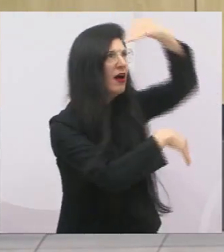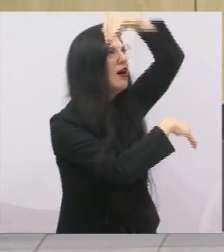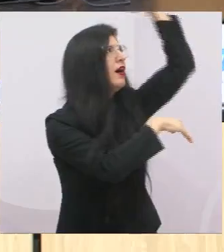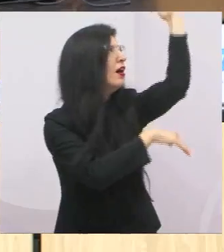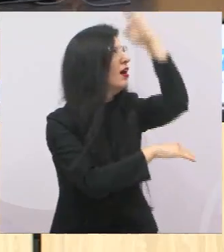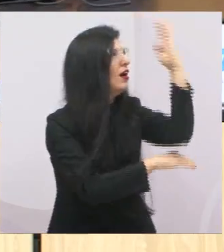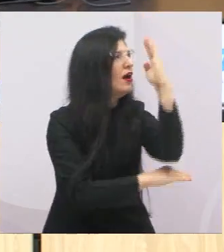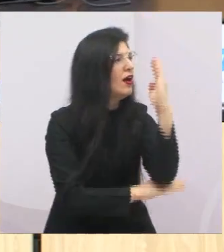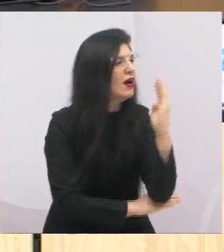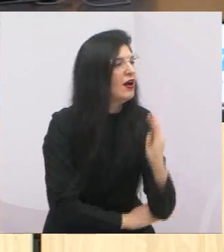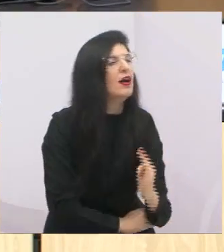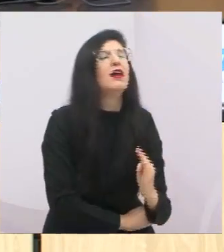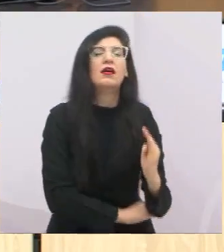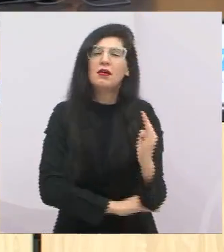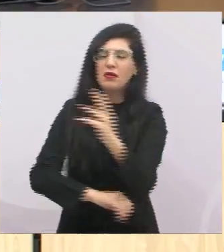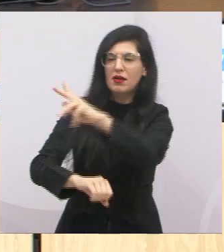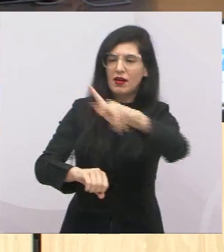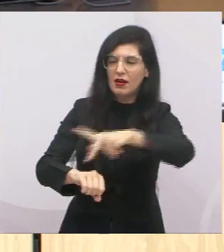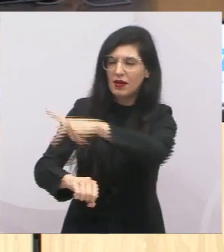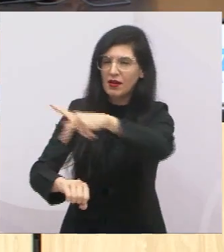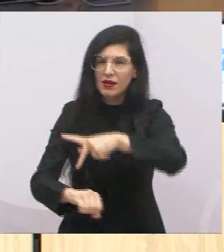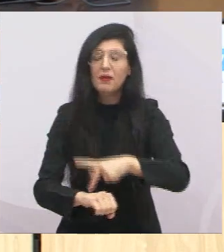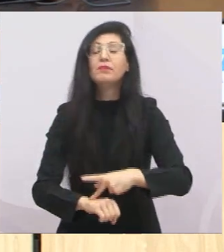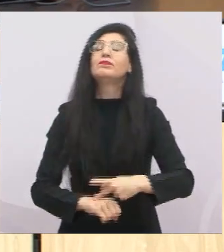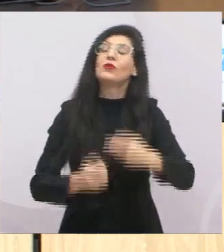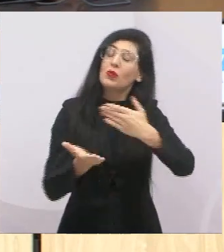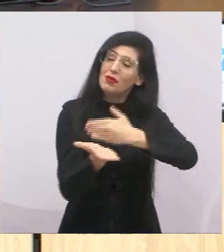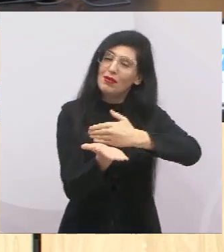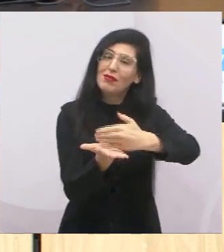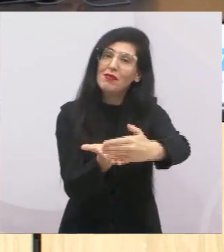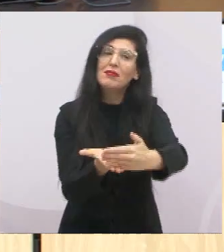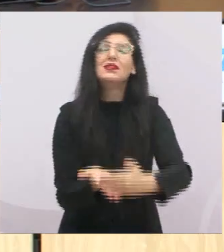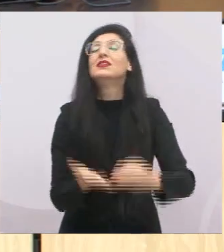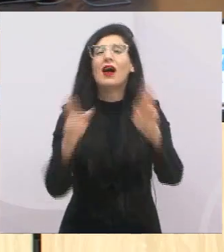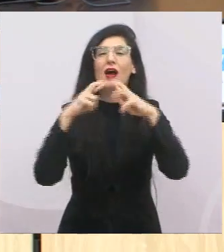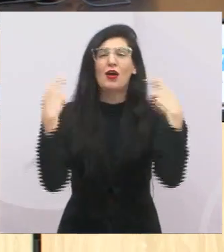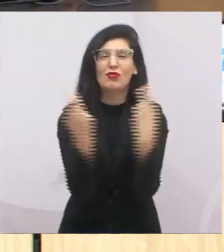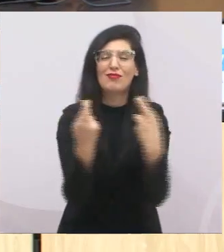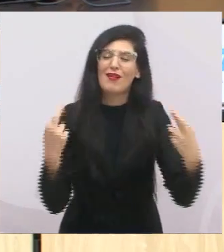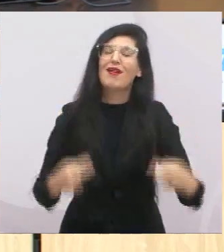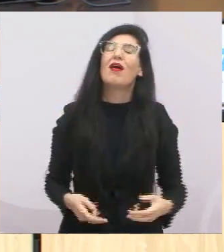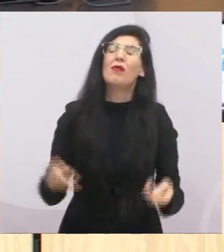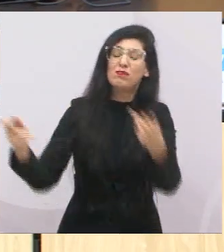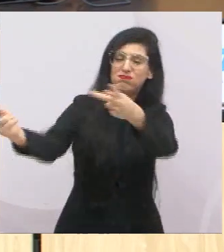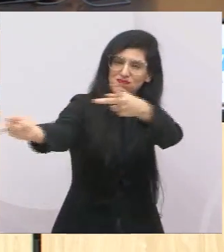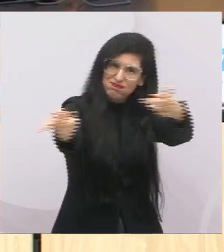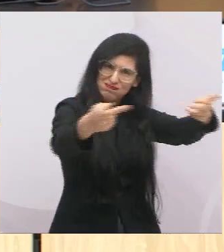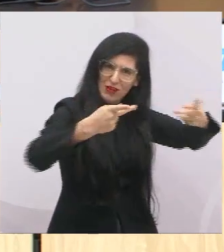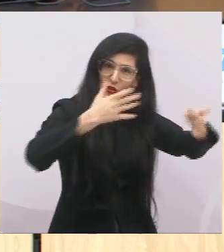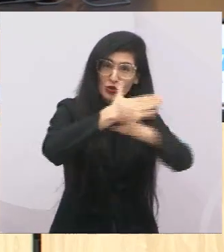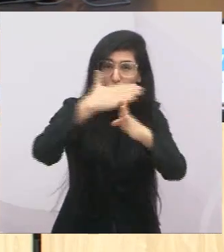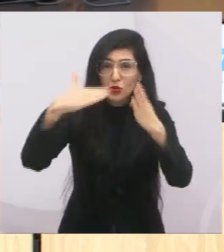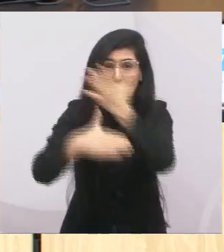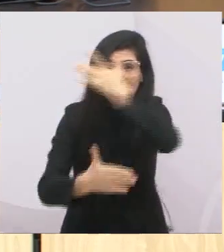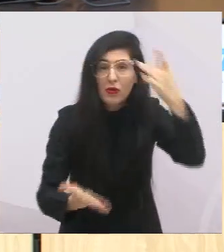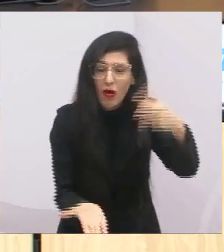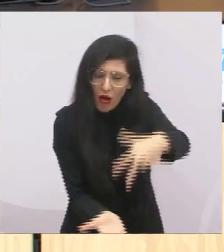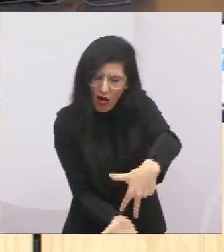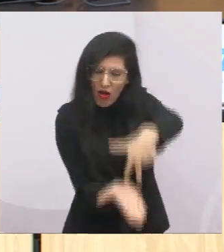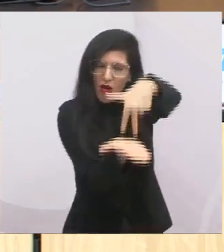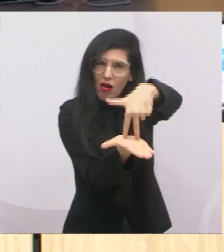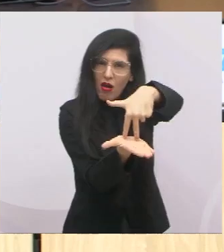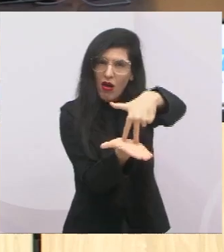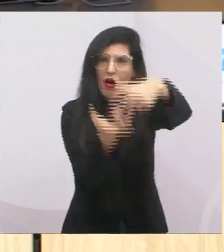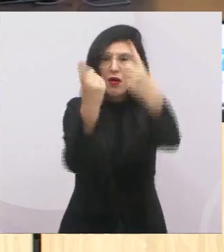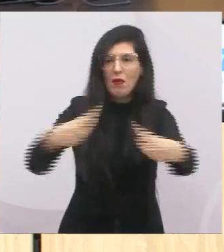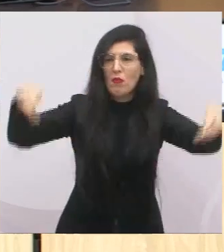para a comunidade a que servimos, declaro aberta a presente sessão ordinária. Convido a todos que se levantem para a execução